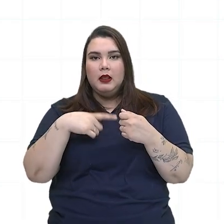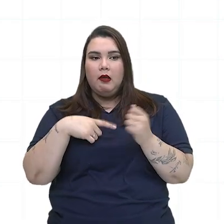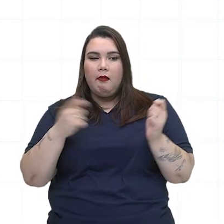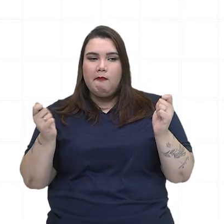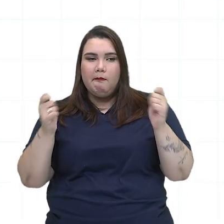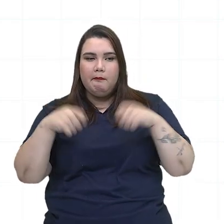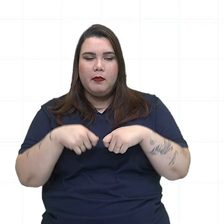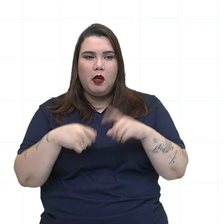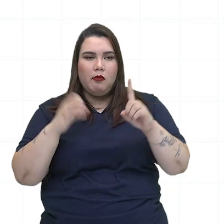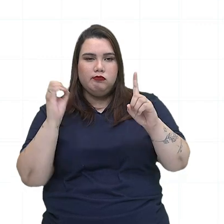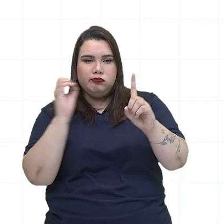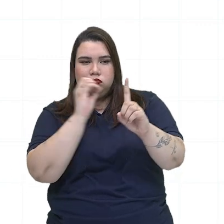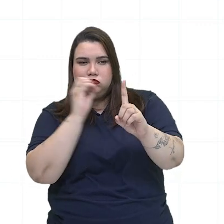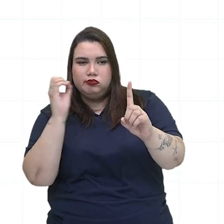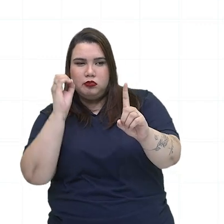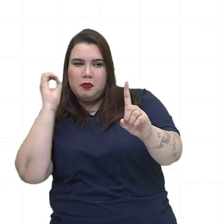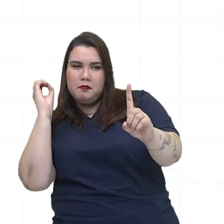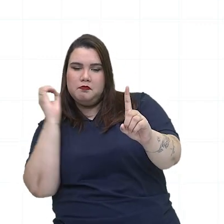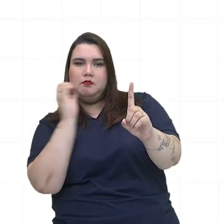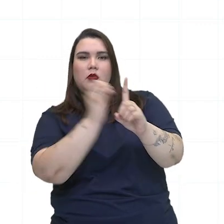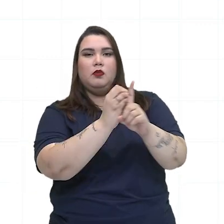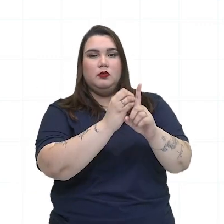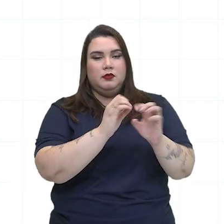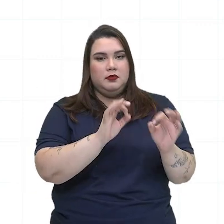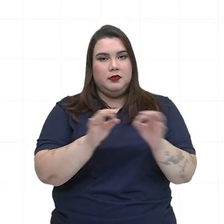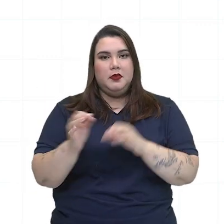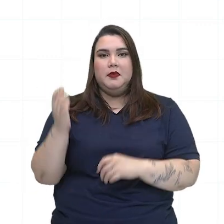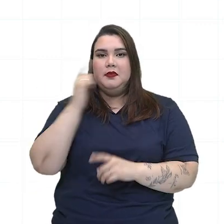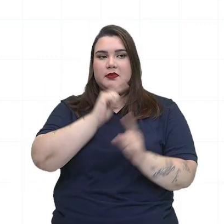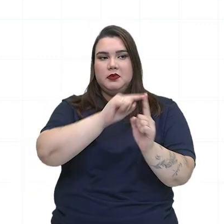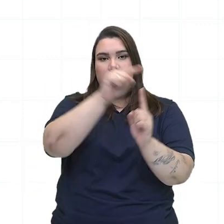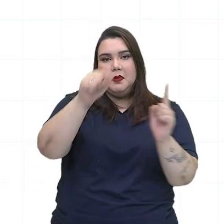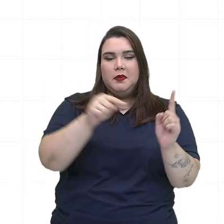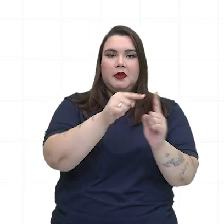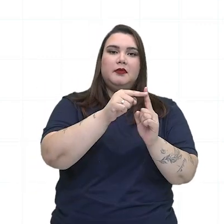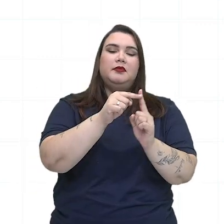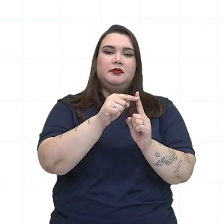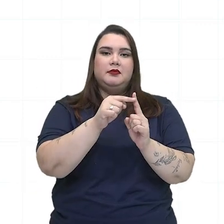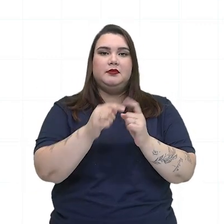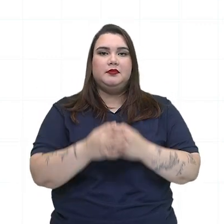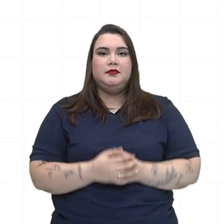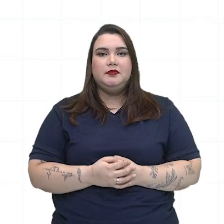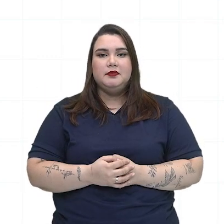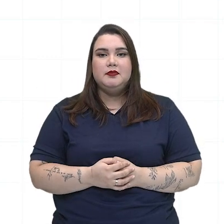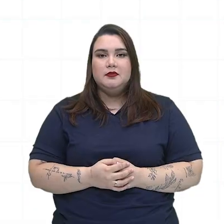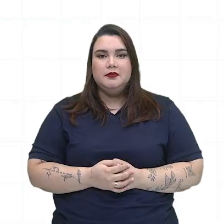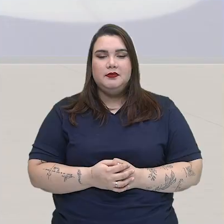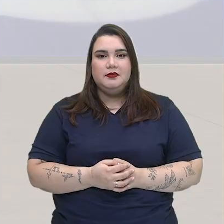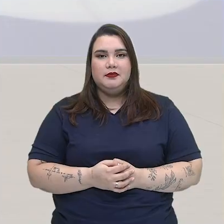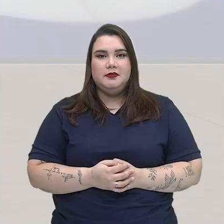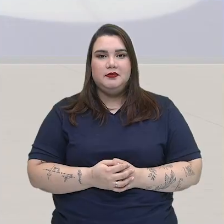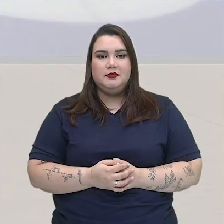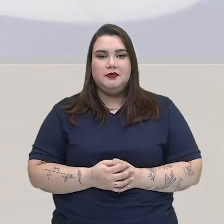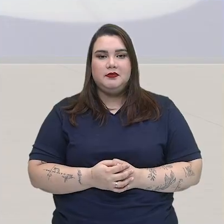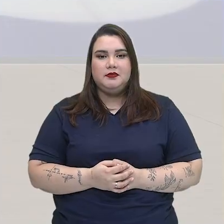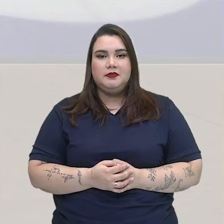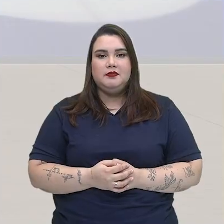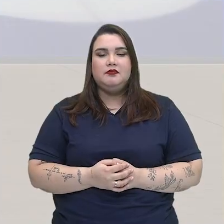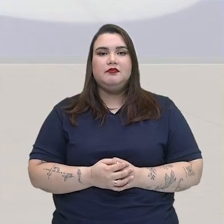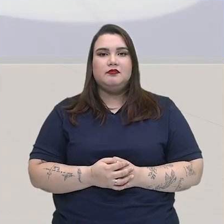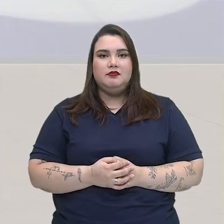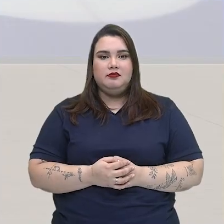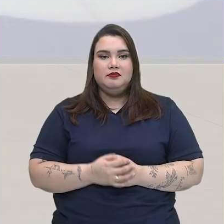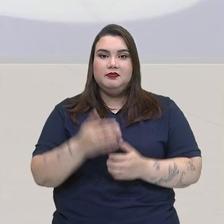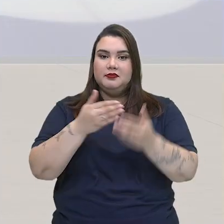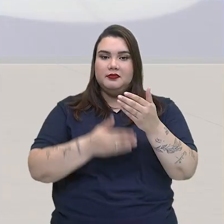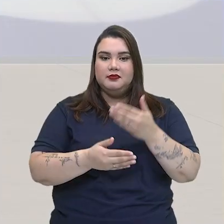para chegar no objetivo, que é derrubar os 10 pinos. Muito bem, prosseguindo, quero apresentar